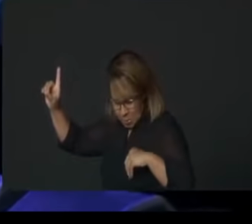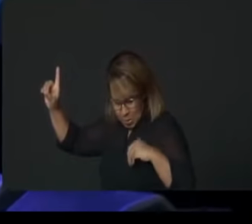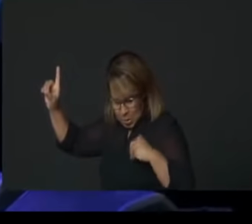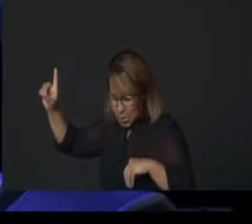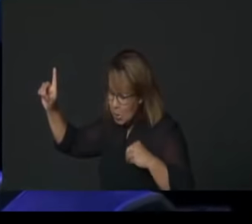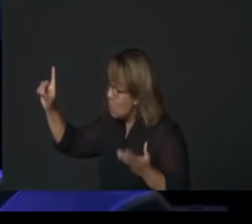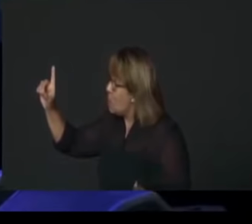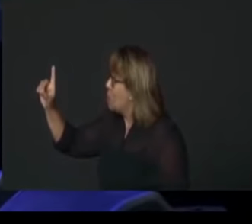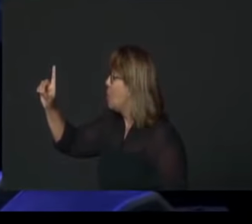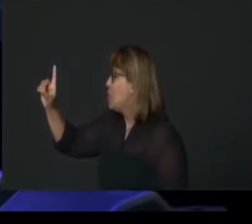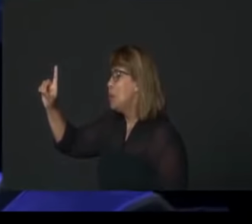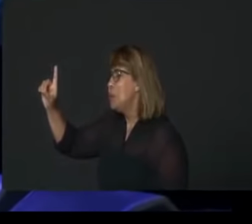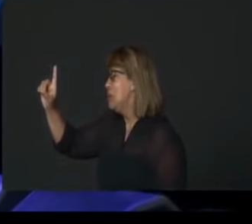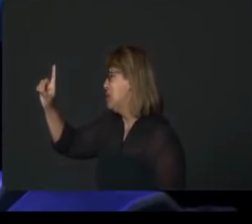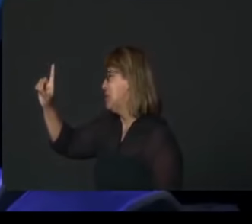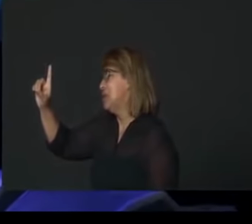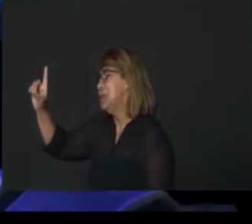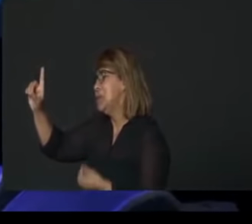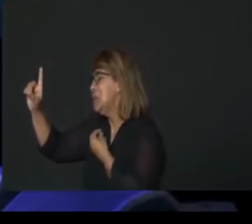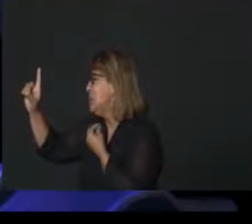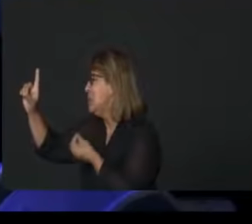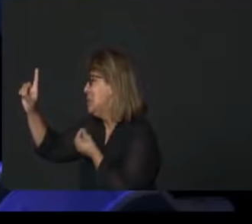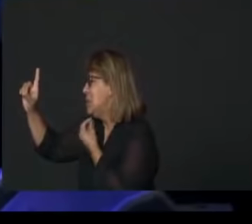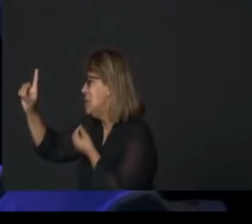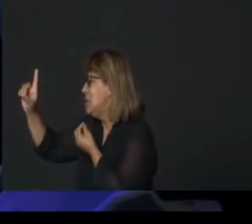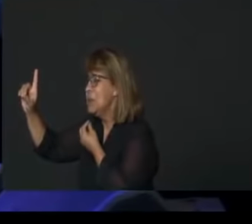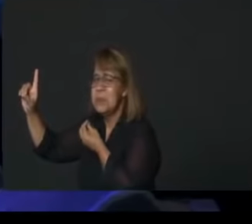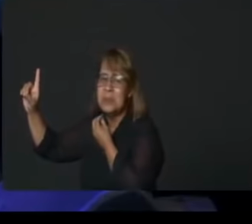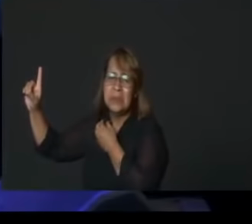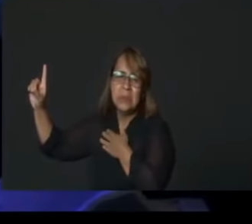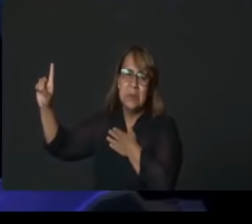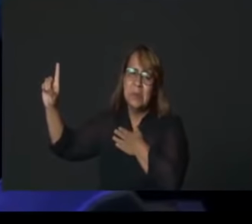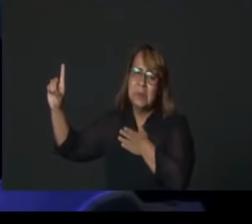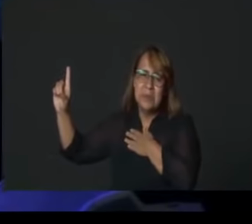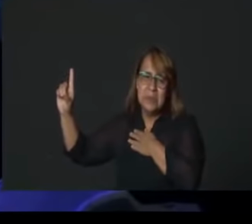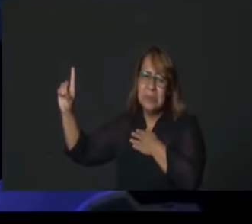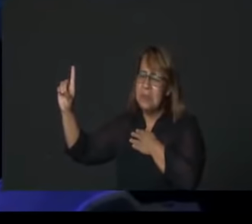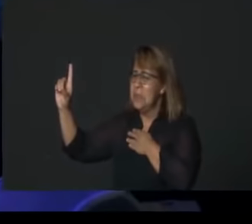amas, mesmo sem merecer,